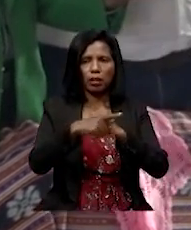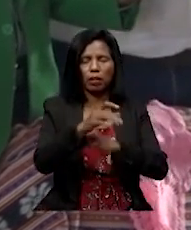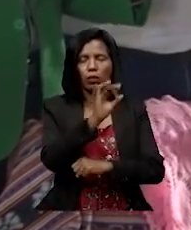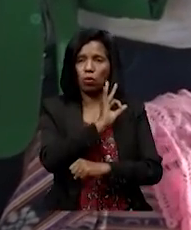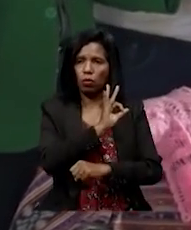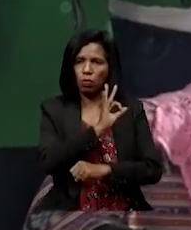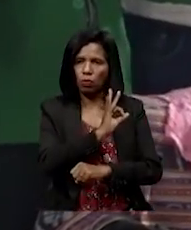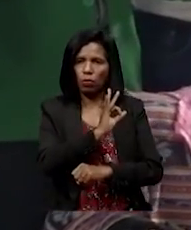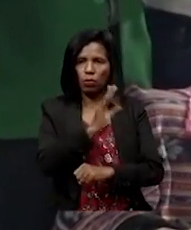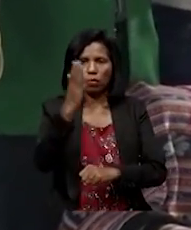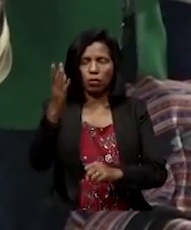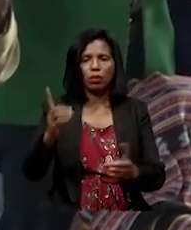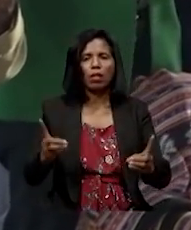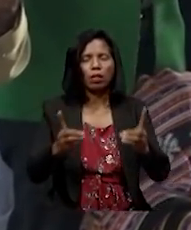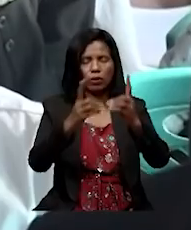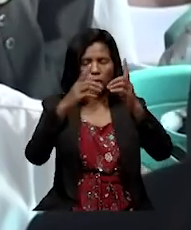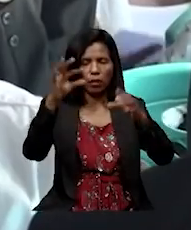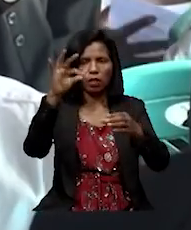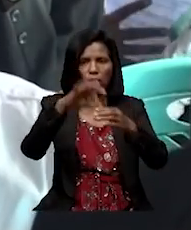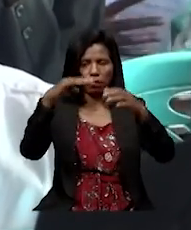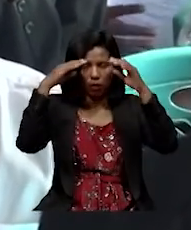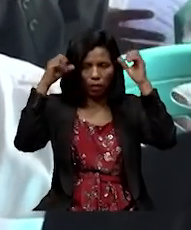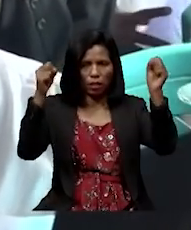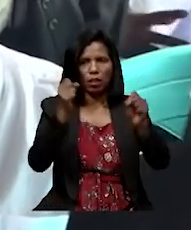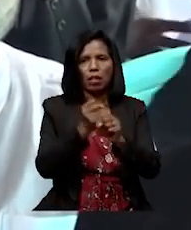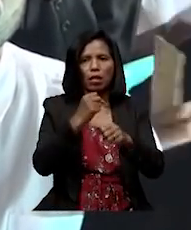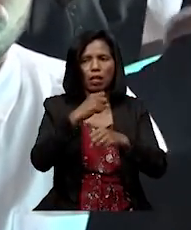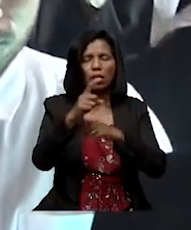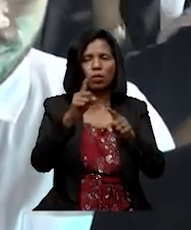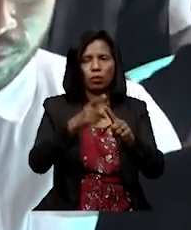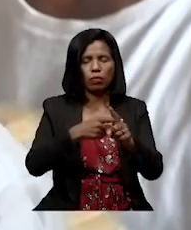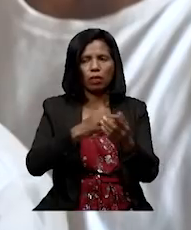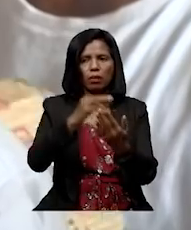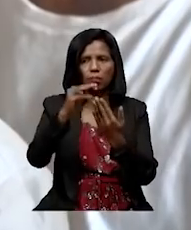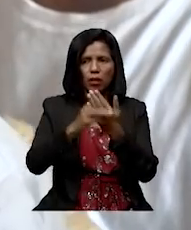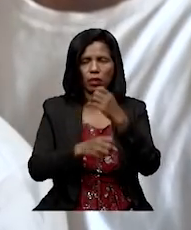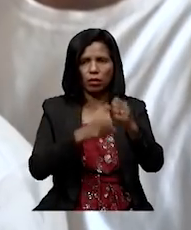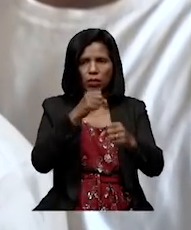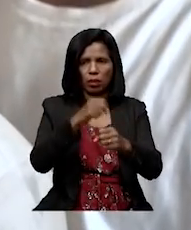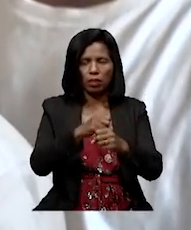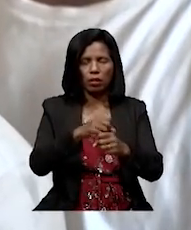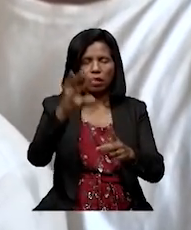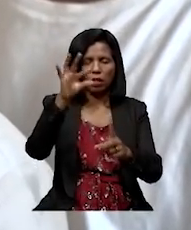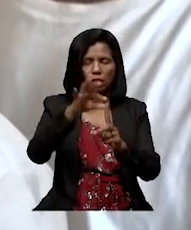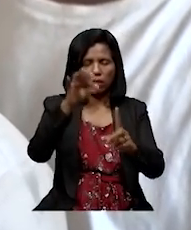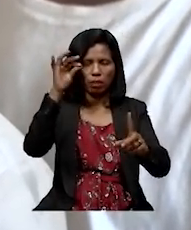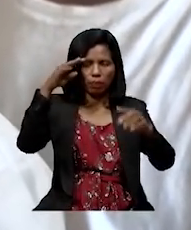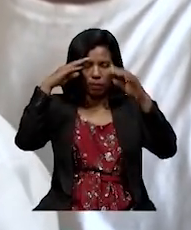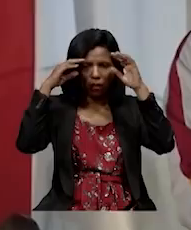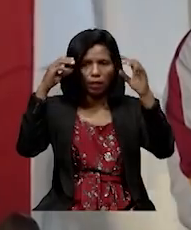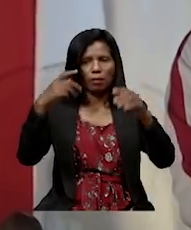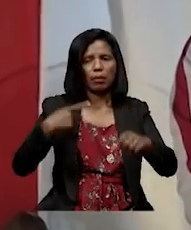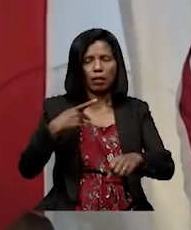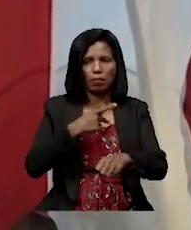base atuação eleição presidencial também se realiza e a fulan março tina ne no eleição parlamentar e a tina